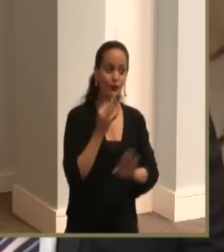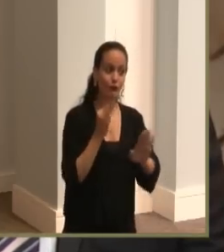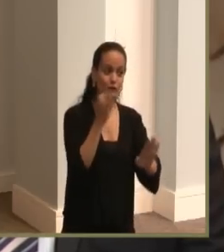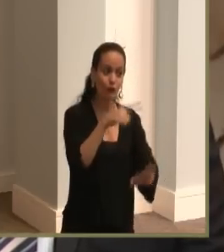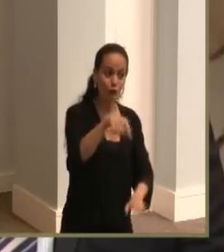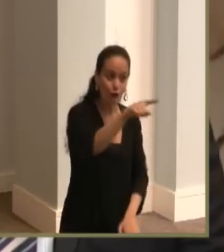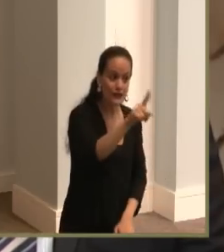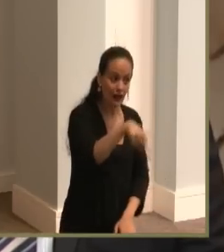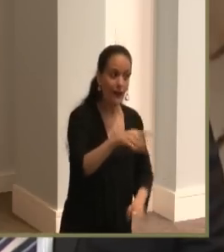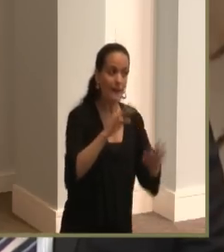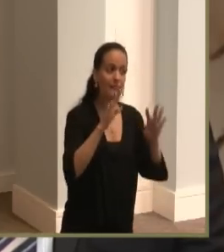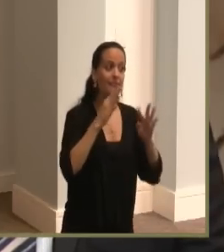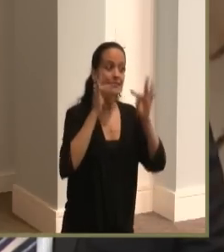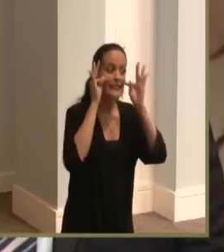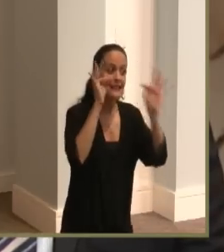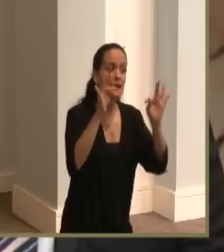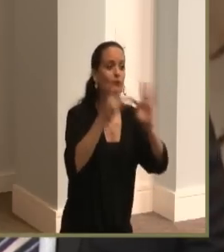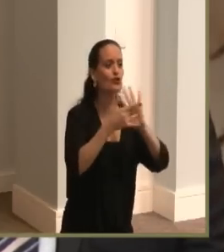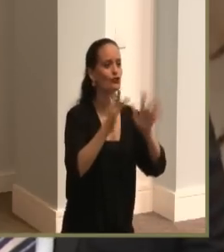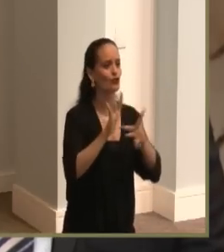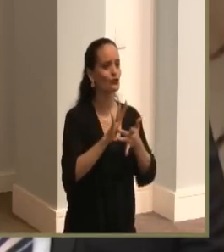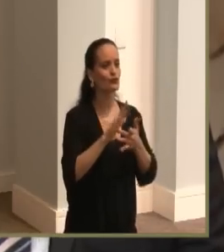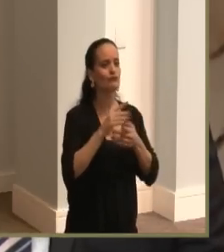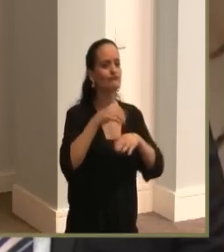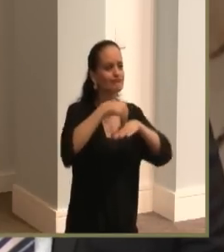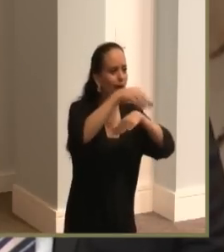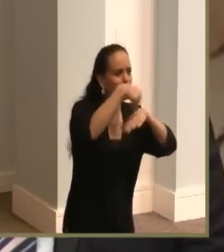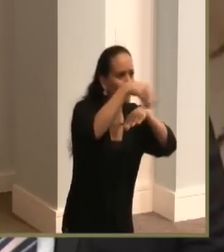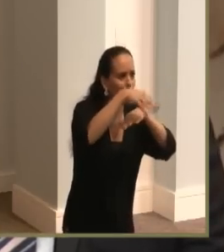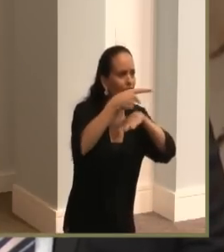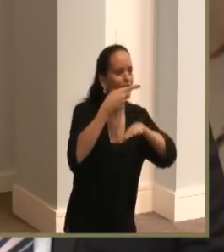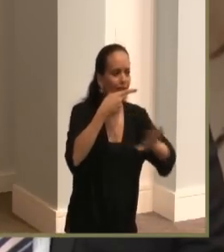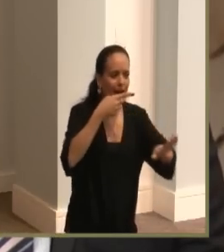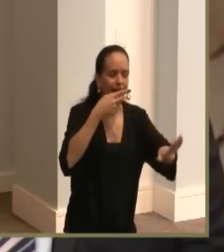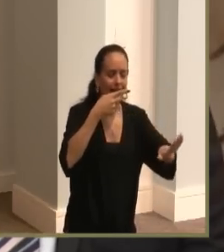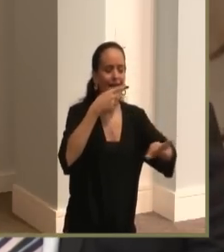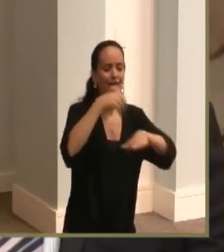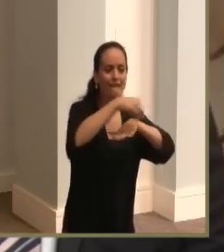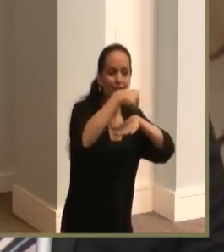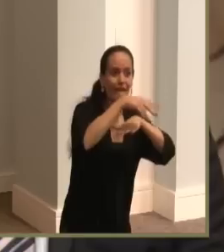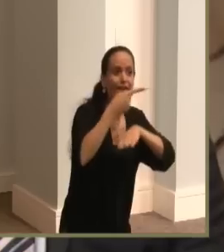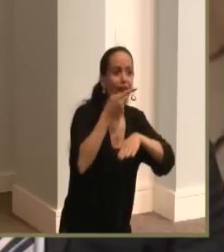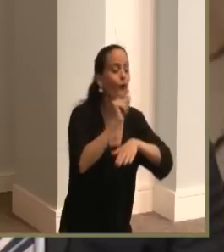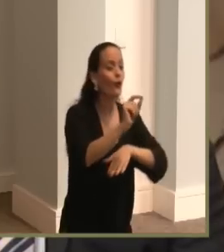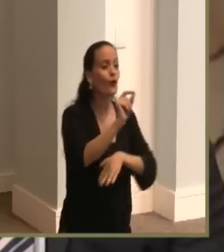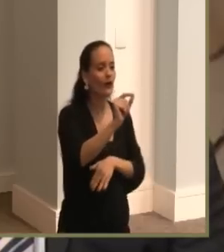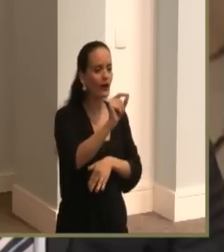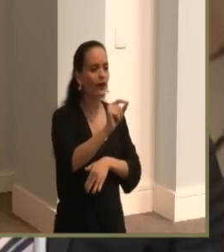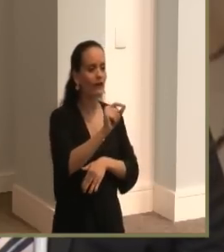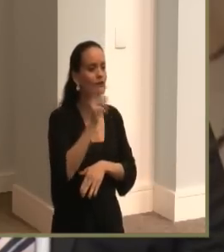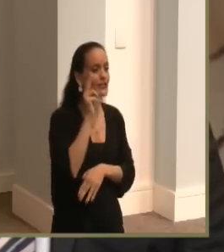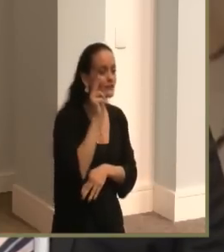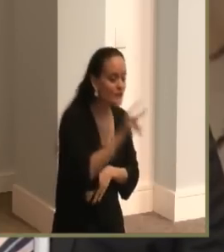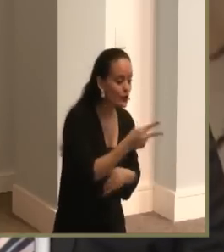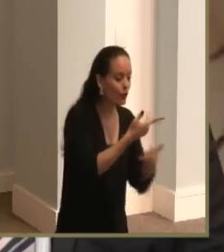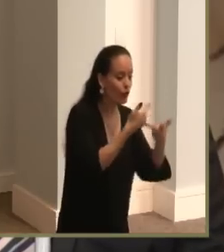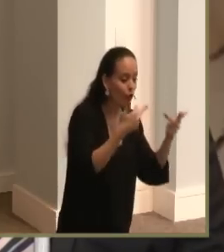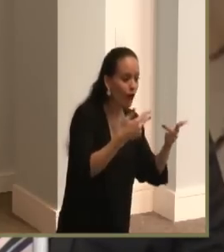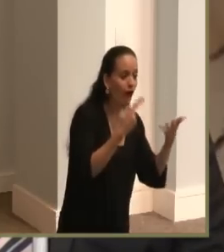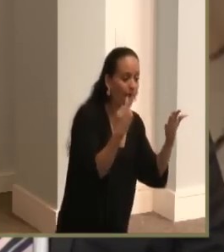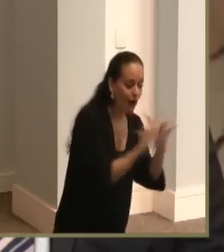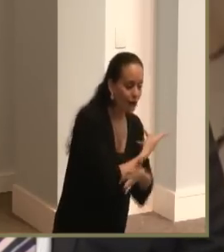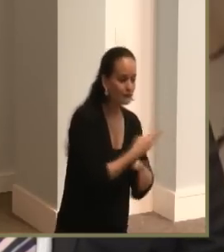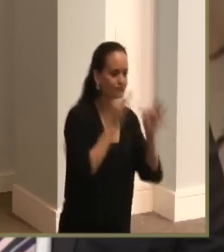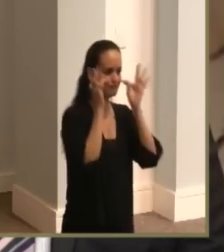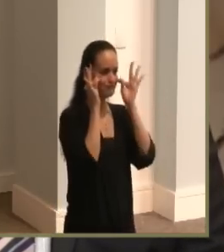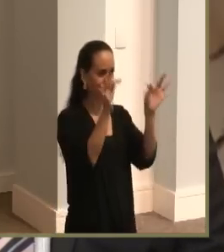nós vamos começar a campanha de missões locais. São muitos projetos, como falamos aqui, todos apoiados pela nossa igreja, projetos